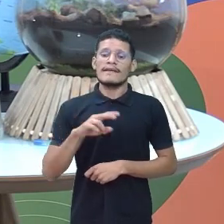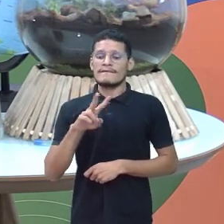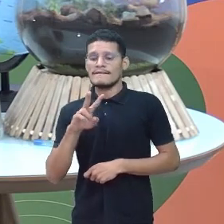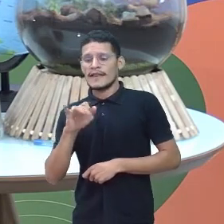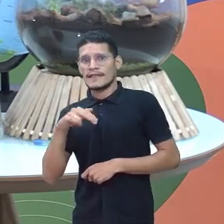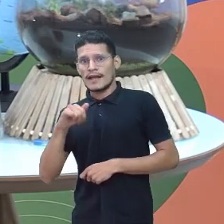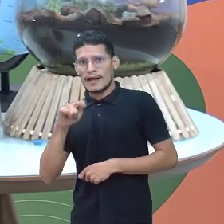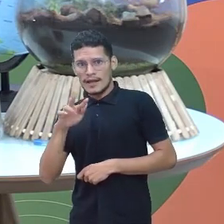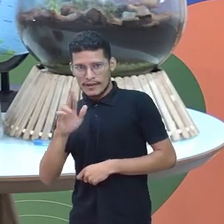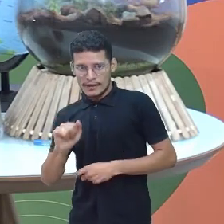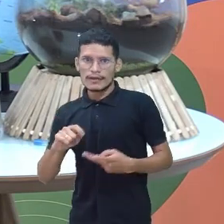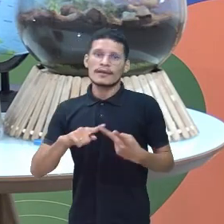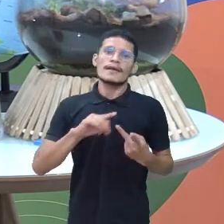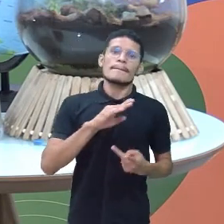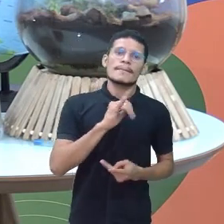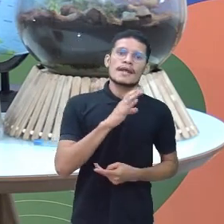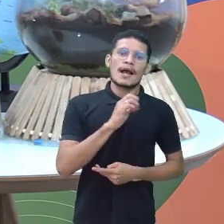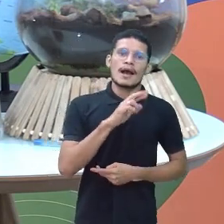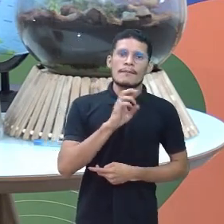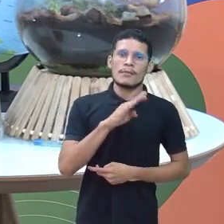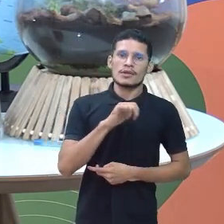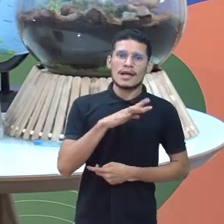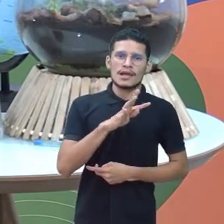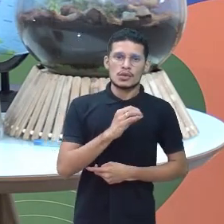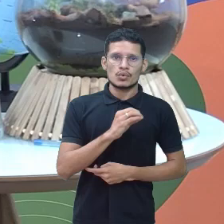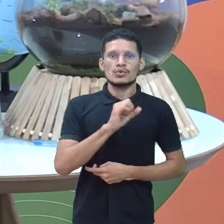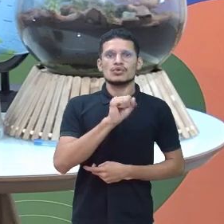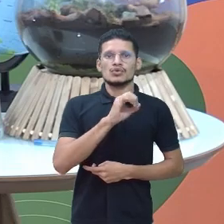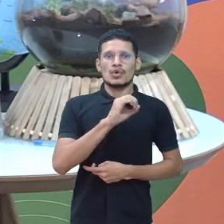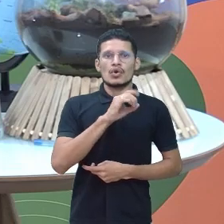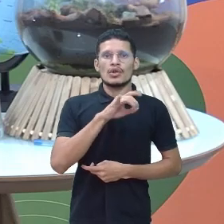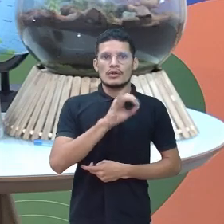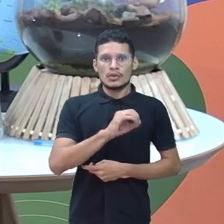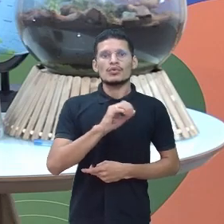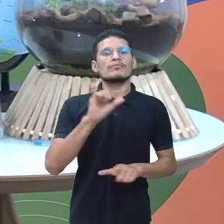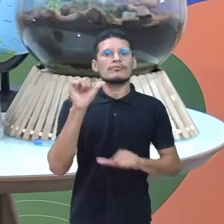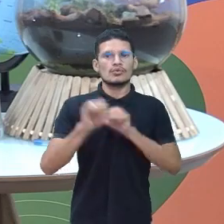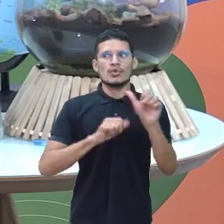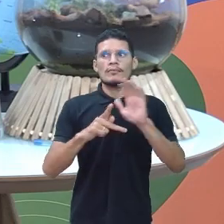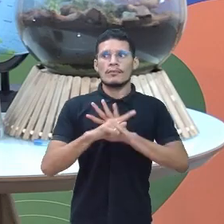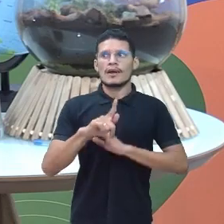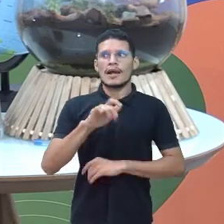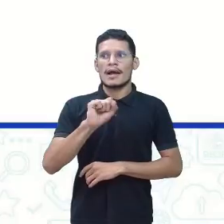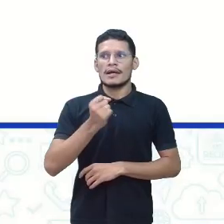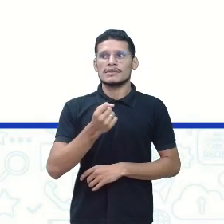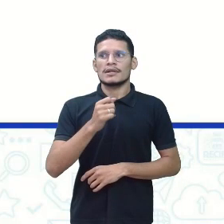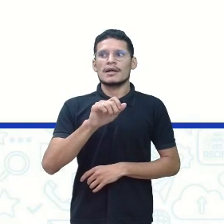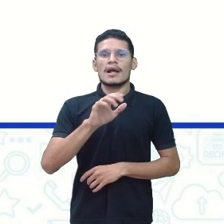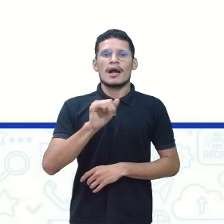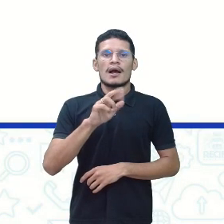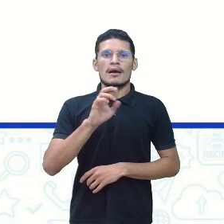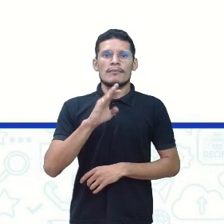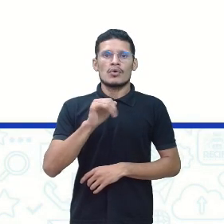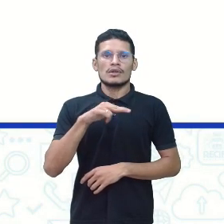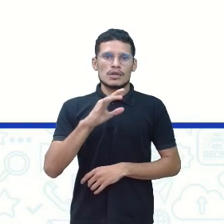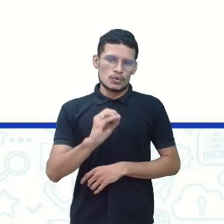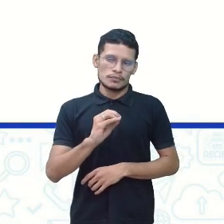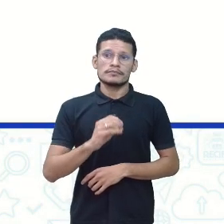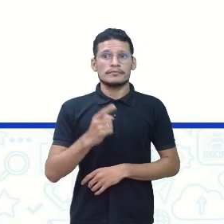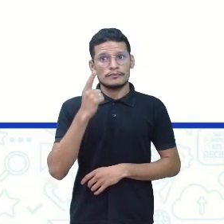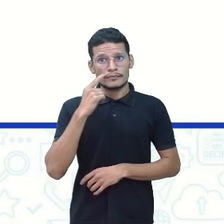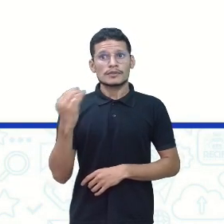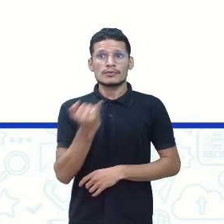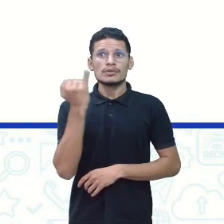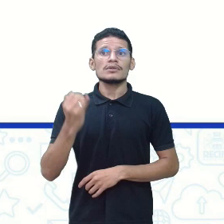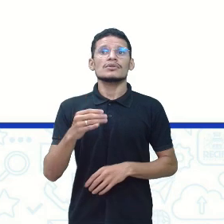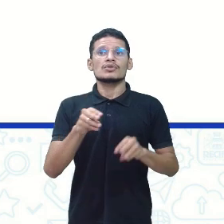de bicarbonato de sódio, transformou em gás carbônico. Aqui a importância do solo. É importante para a vida